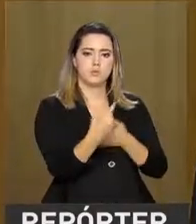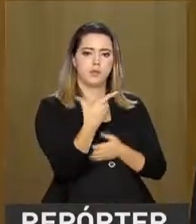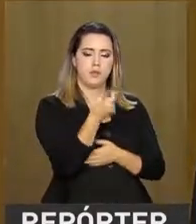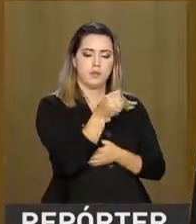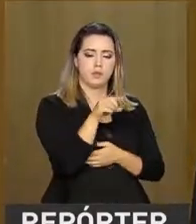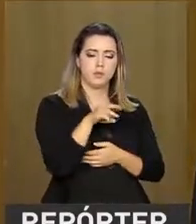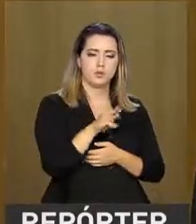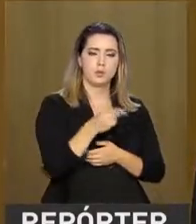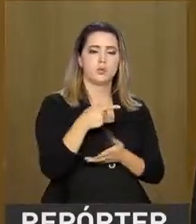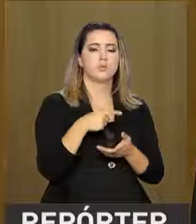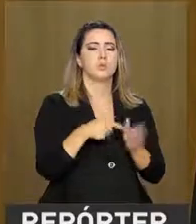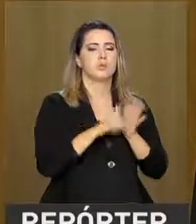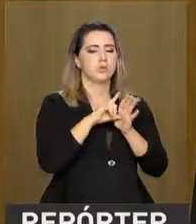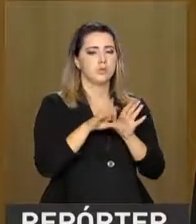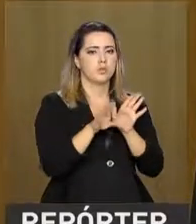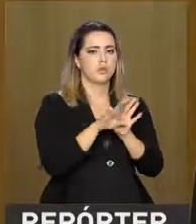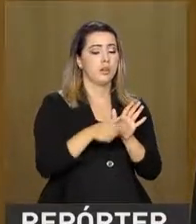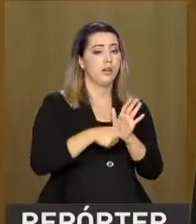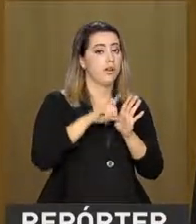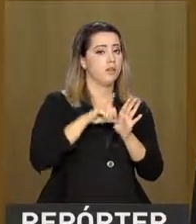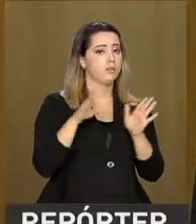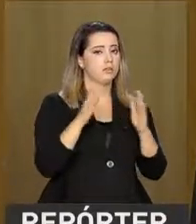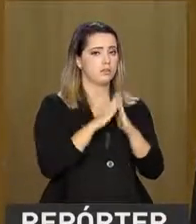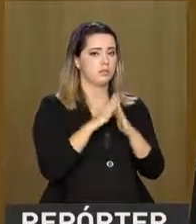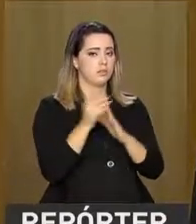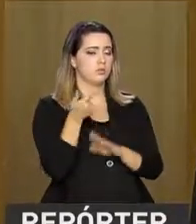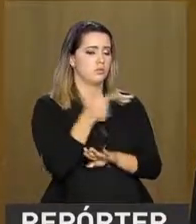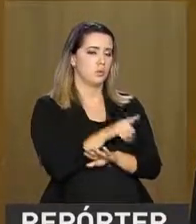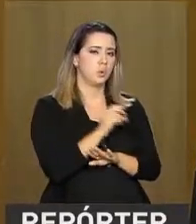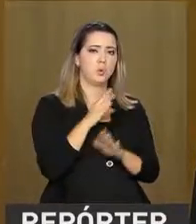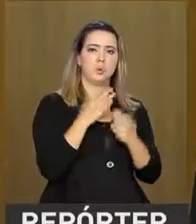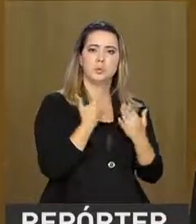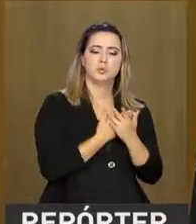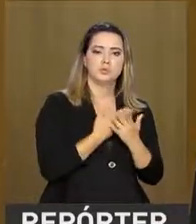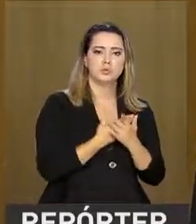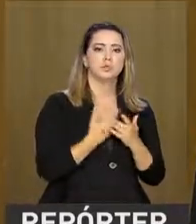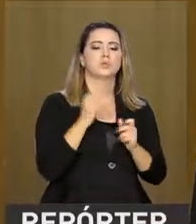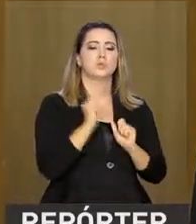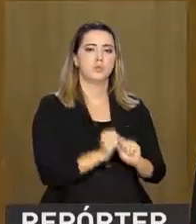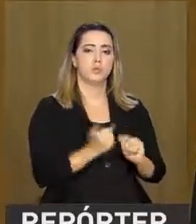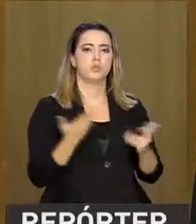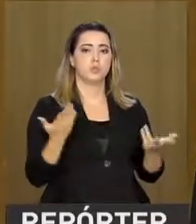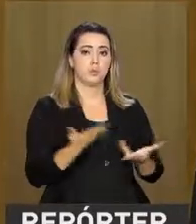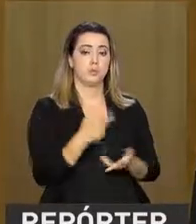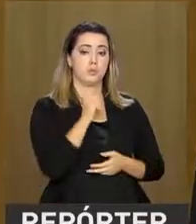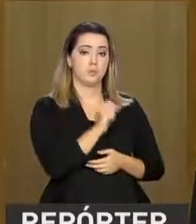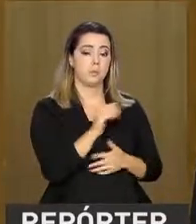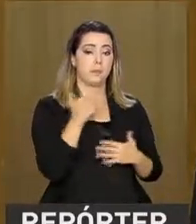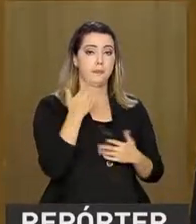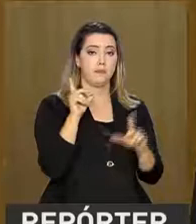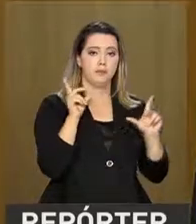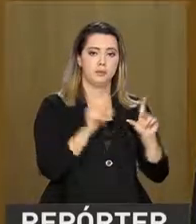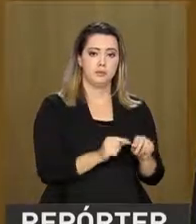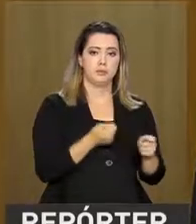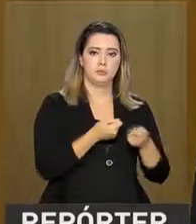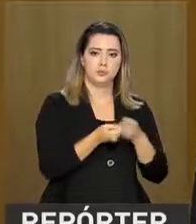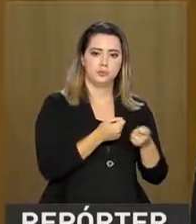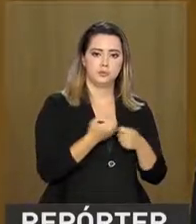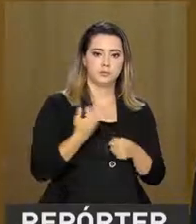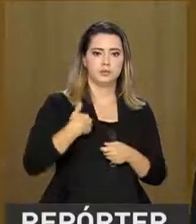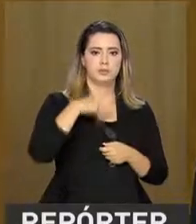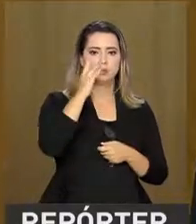conseguir chegar mais cedo em casa, ou voltar a estudar depois, ou atender outros compromissos, ele vai poder. Então, menos rigidez e